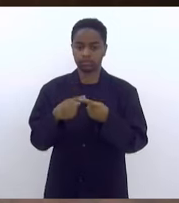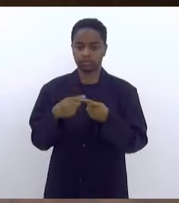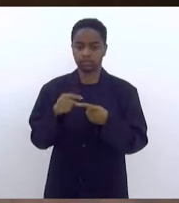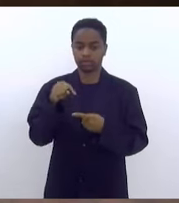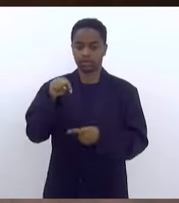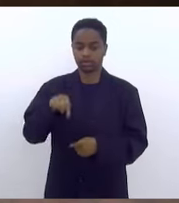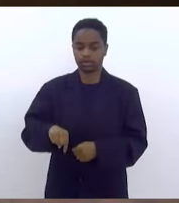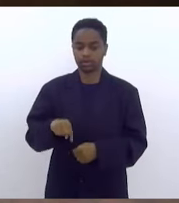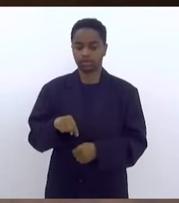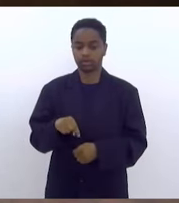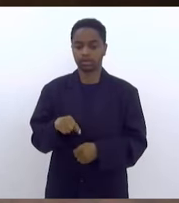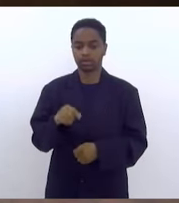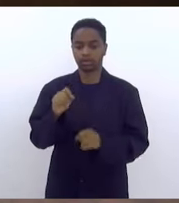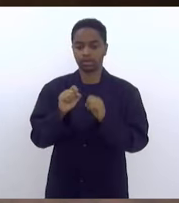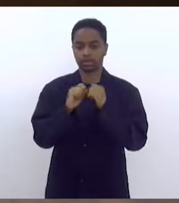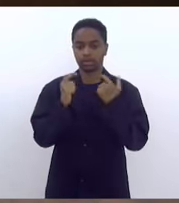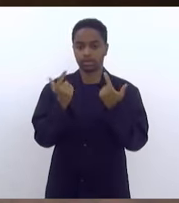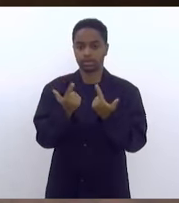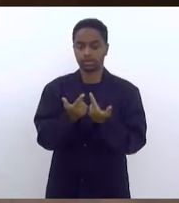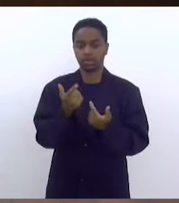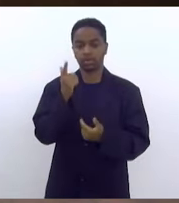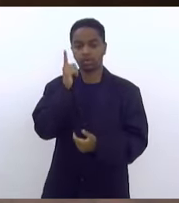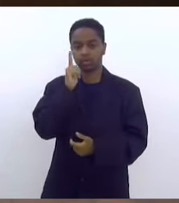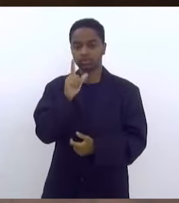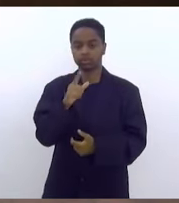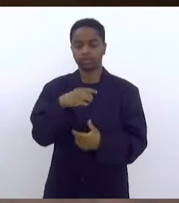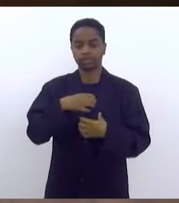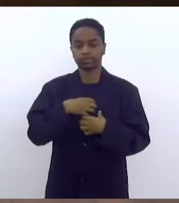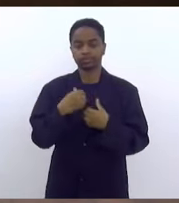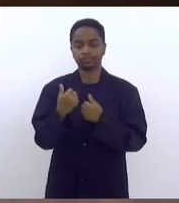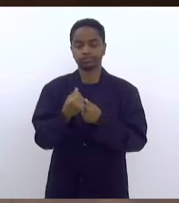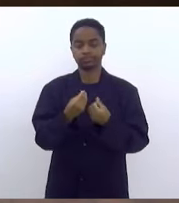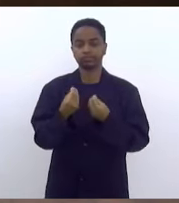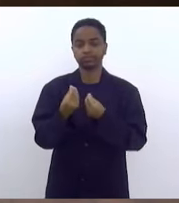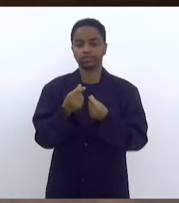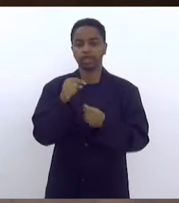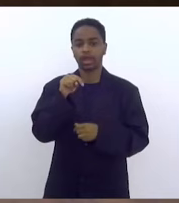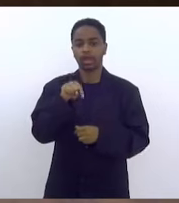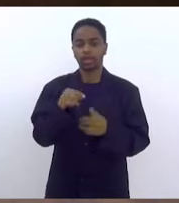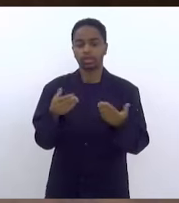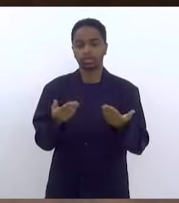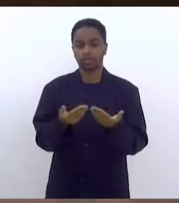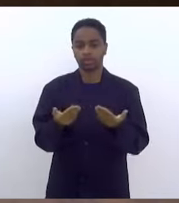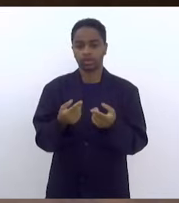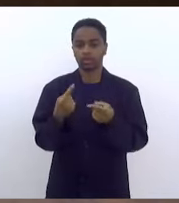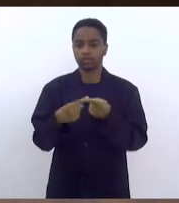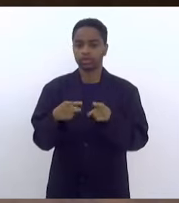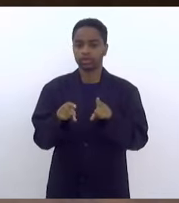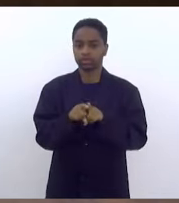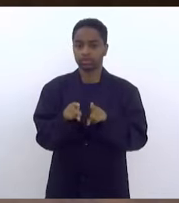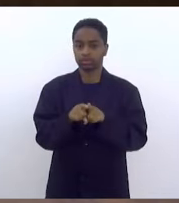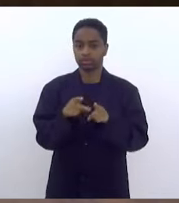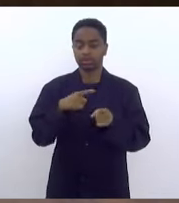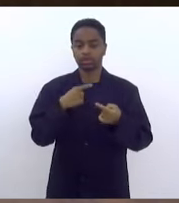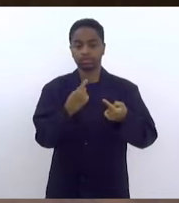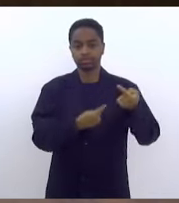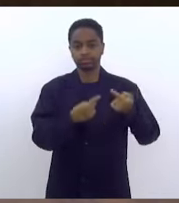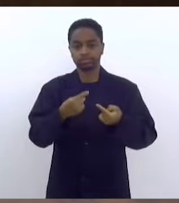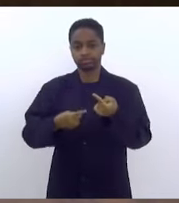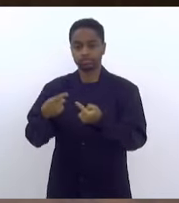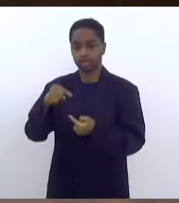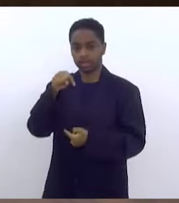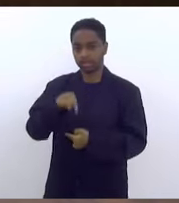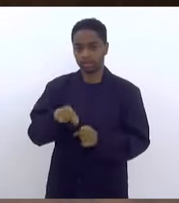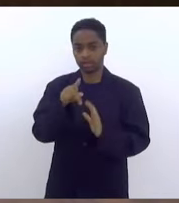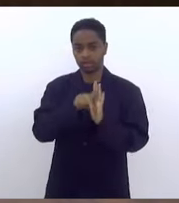casa possa se sensibilizar nesse momento, que também tramita, presidente, nessa casa, um projeto